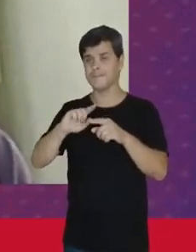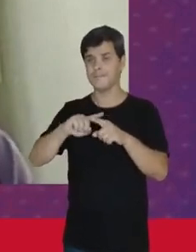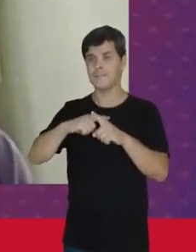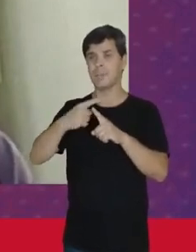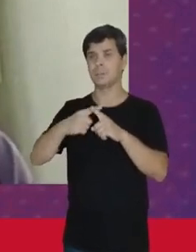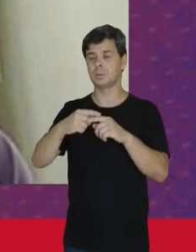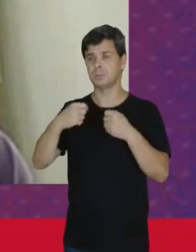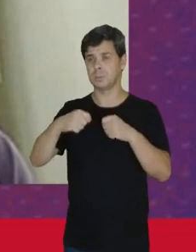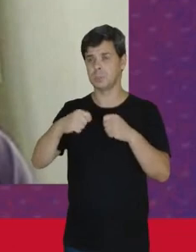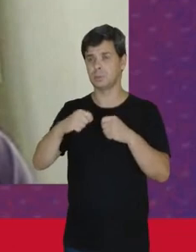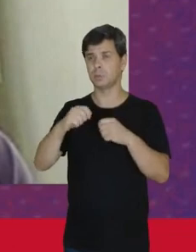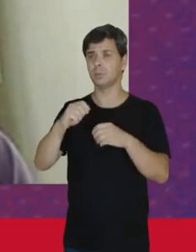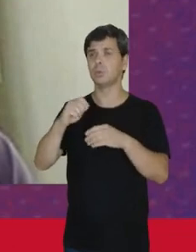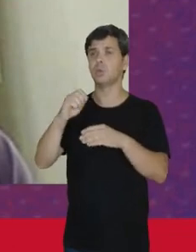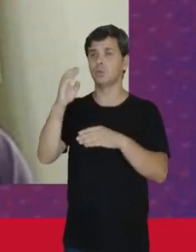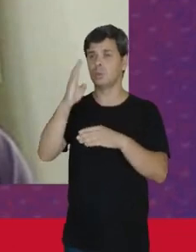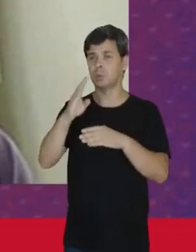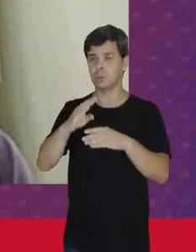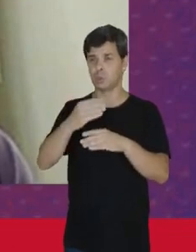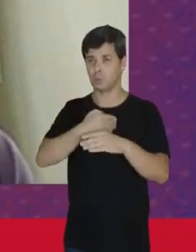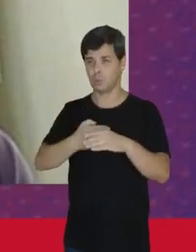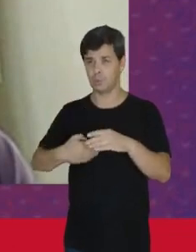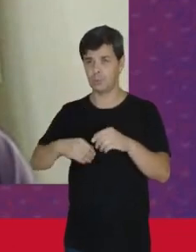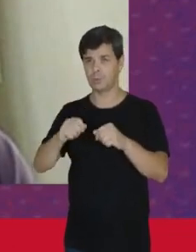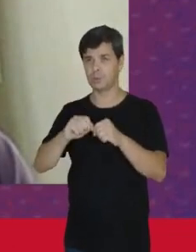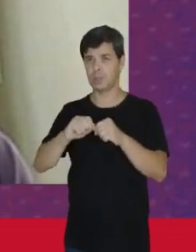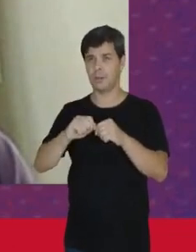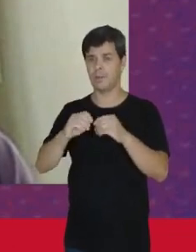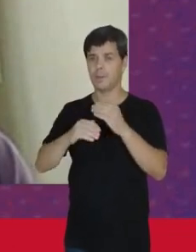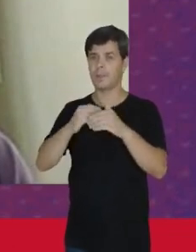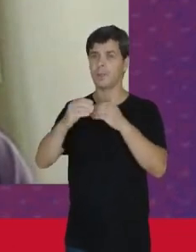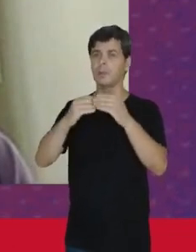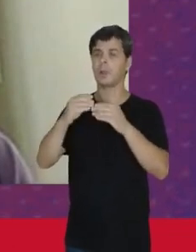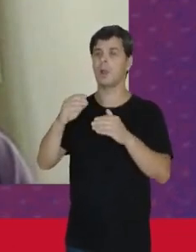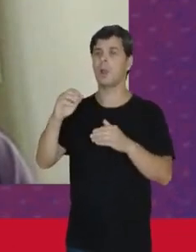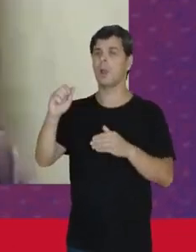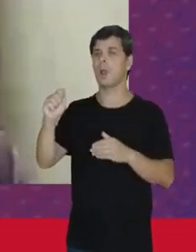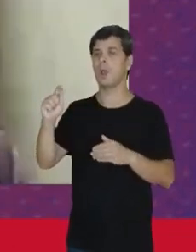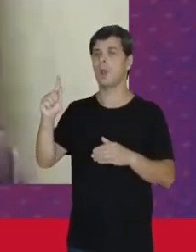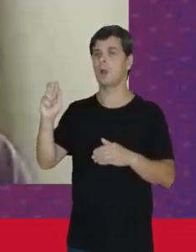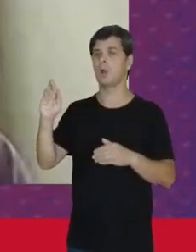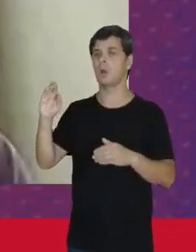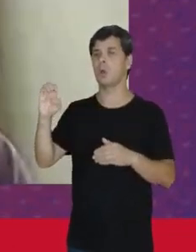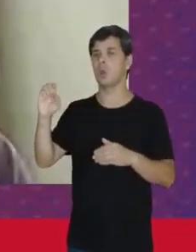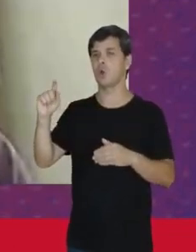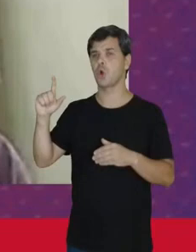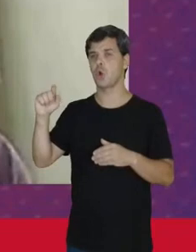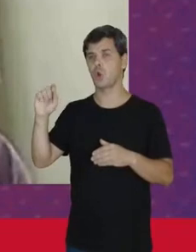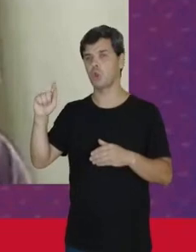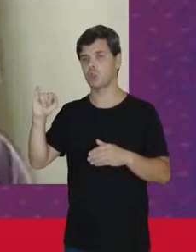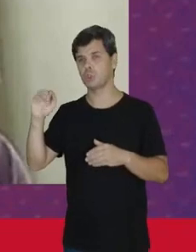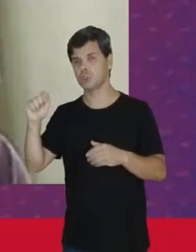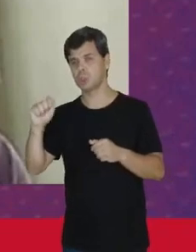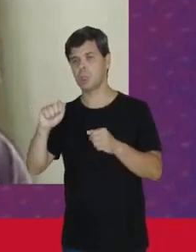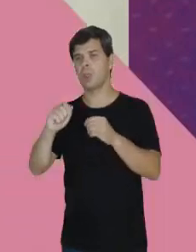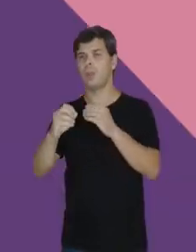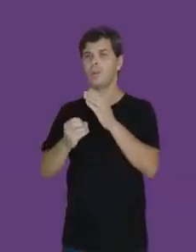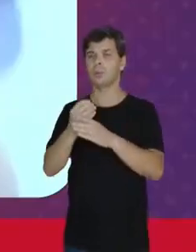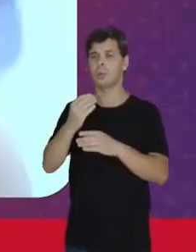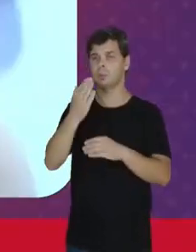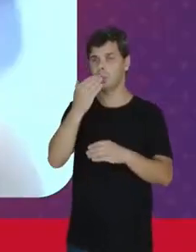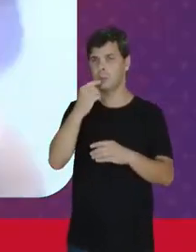Estado também nesse sentido da promoção da agroecologia e principalmente a promoção da produção de